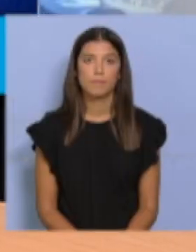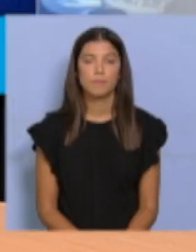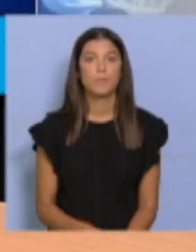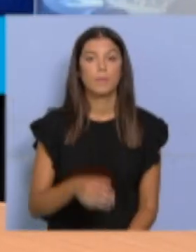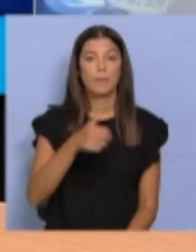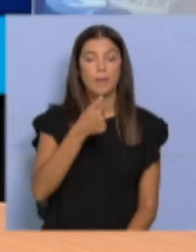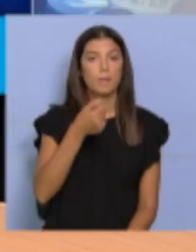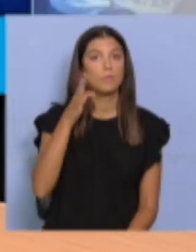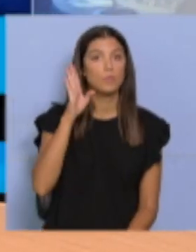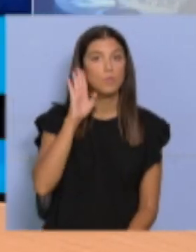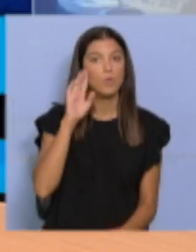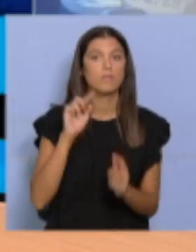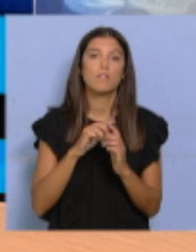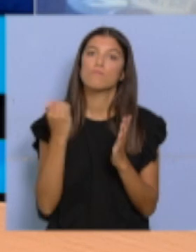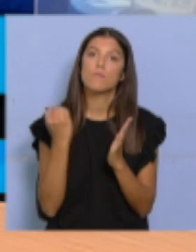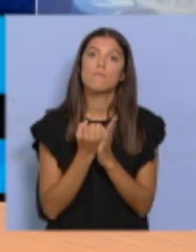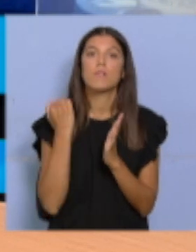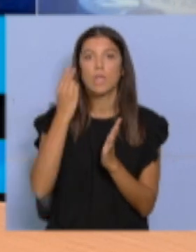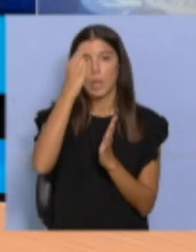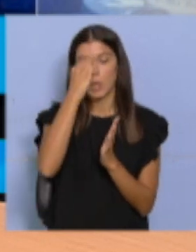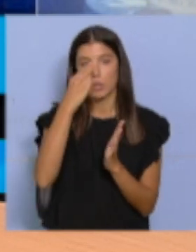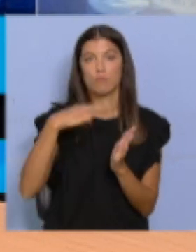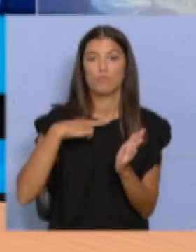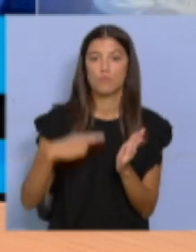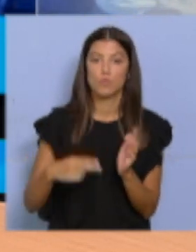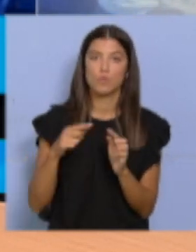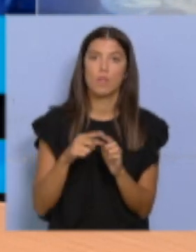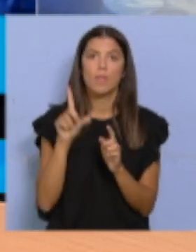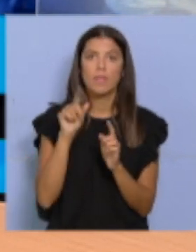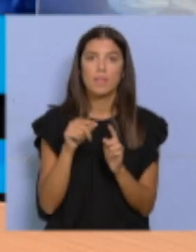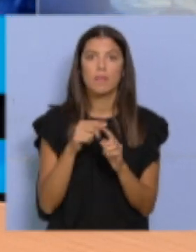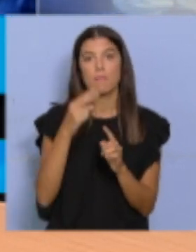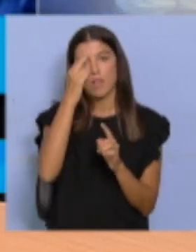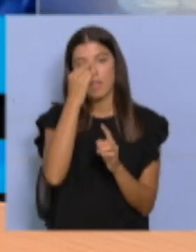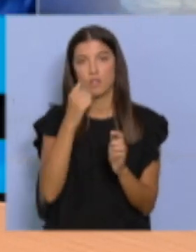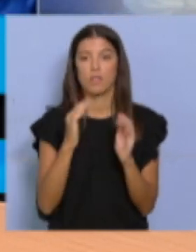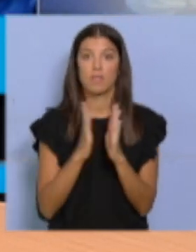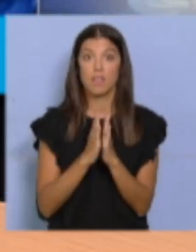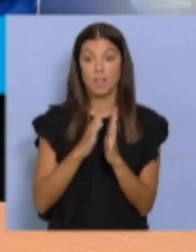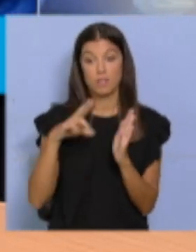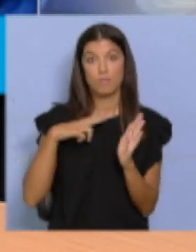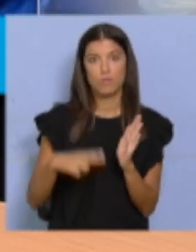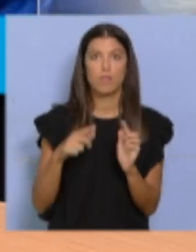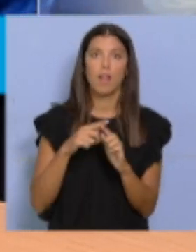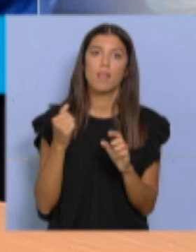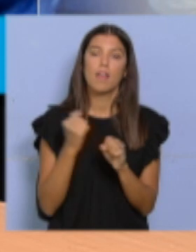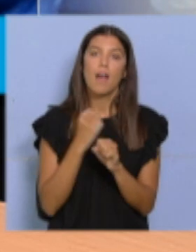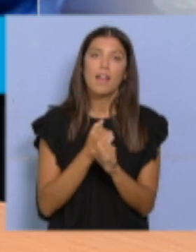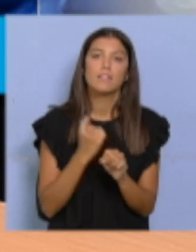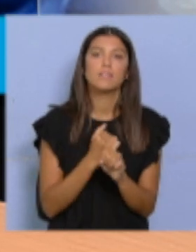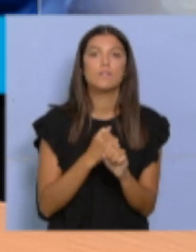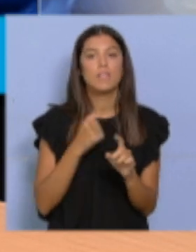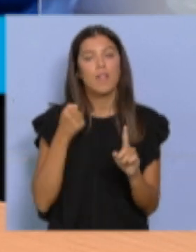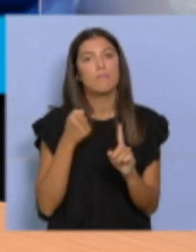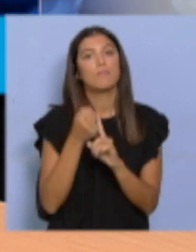Olá, muito boa tarde. É uma das marcas da história de Portugal, nomeadamente da história da Igreja em Portugal. A atividade missionária desde